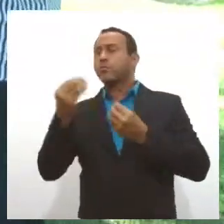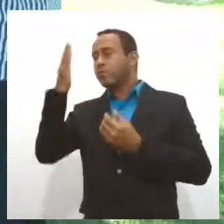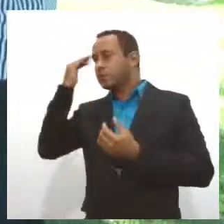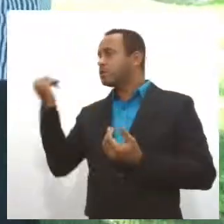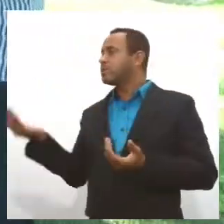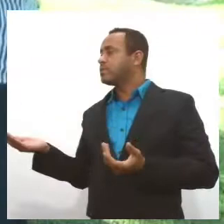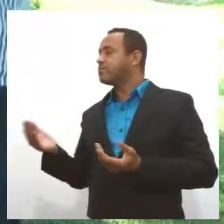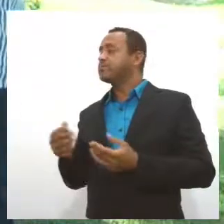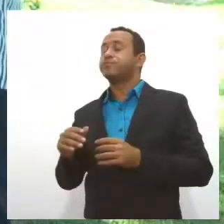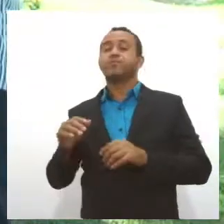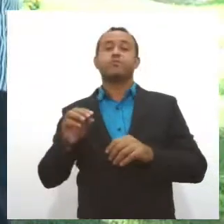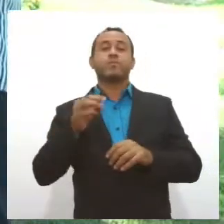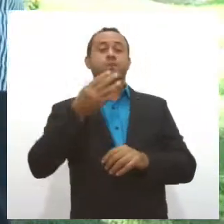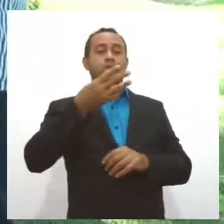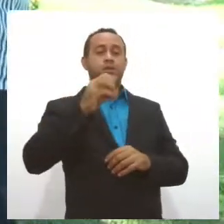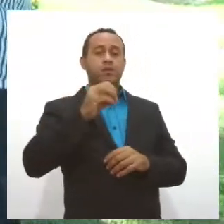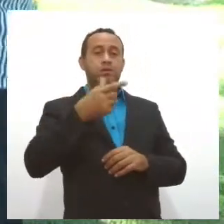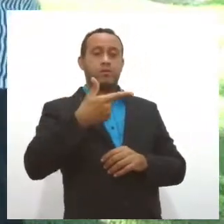Olha, é só ligar para